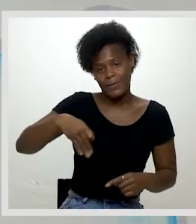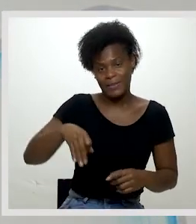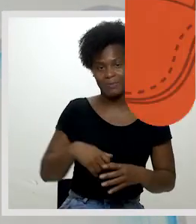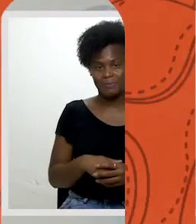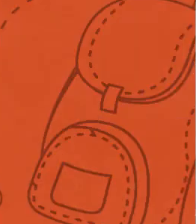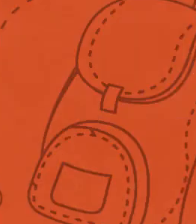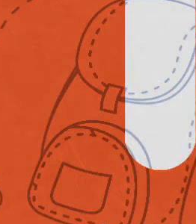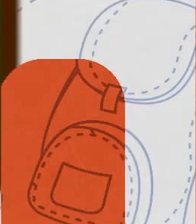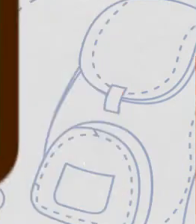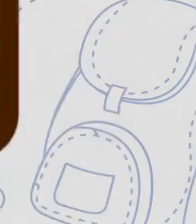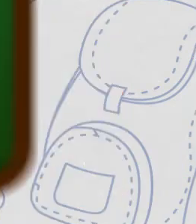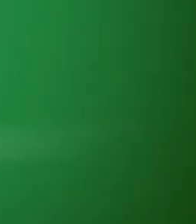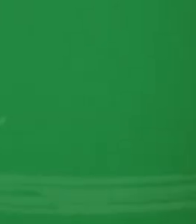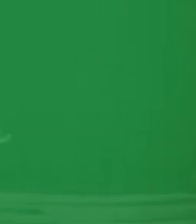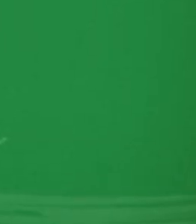proteínas.